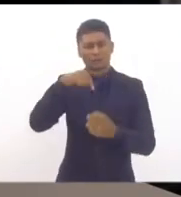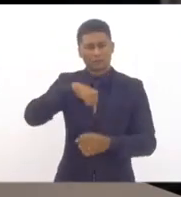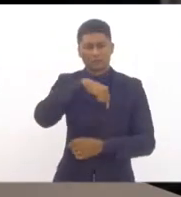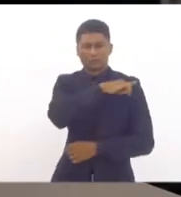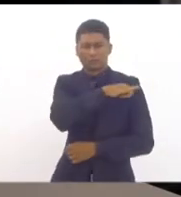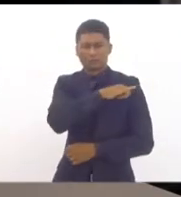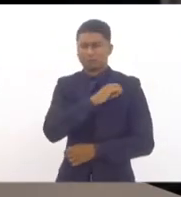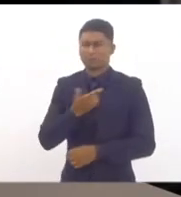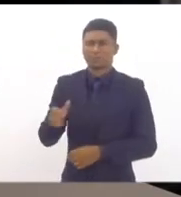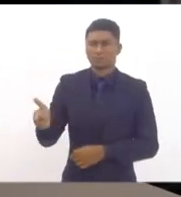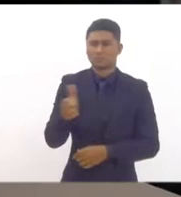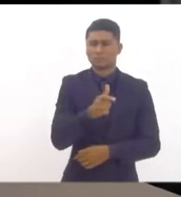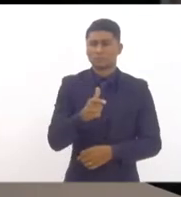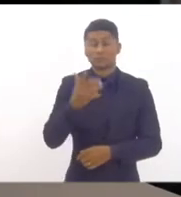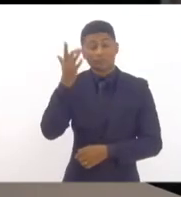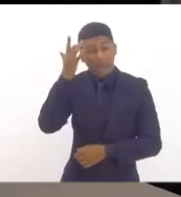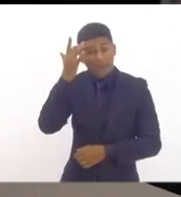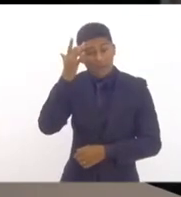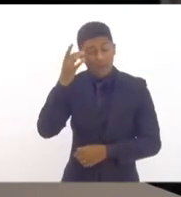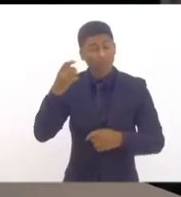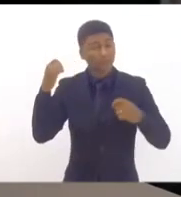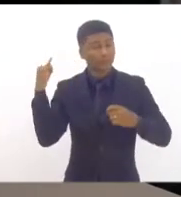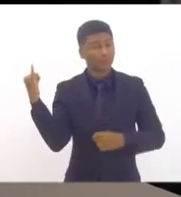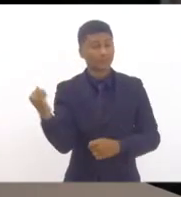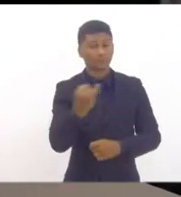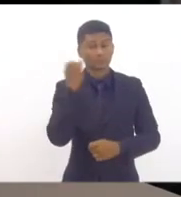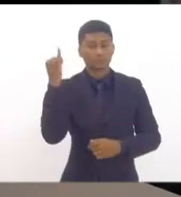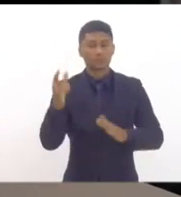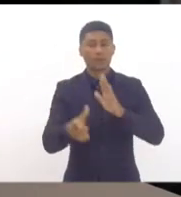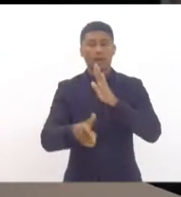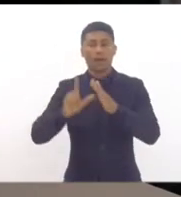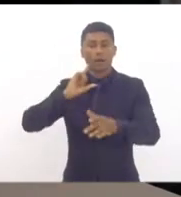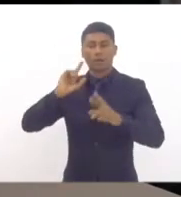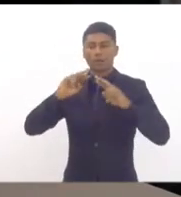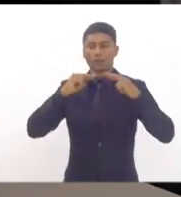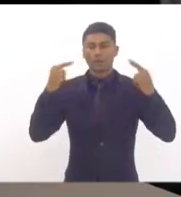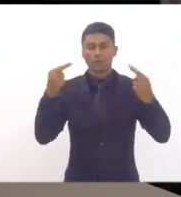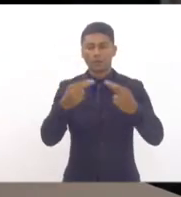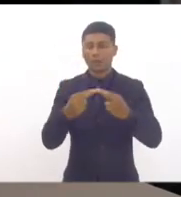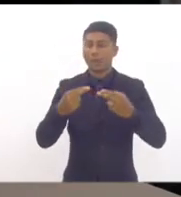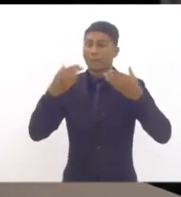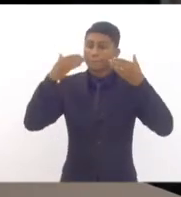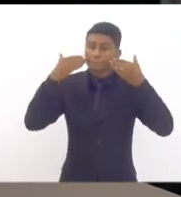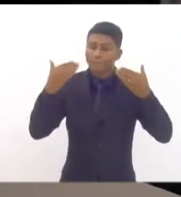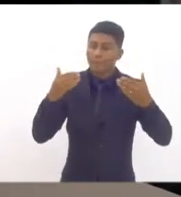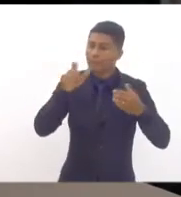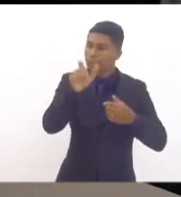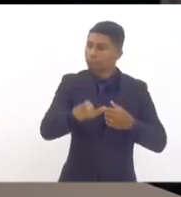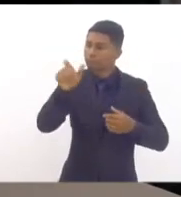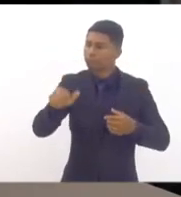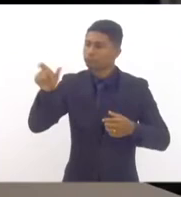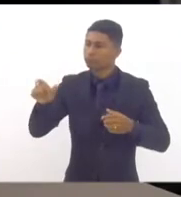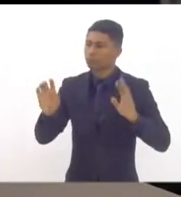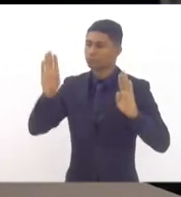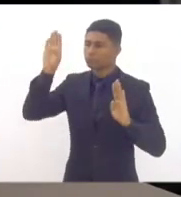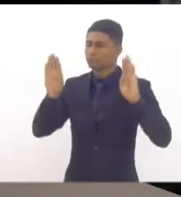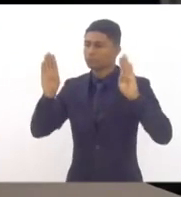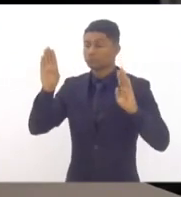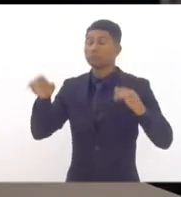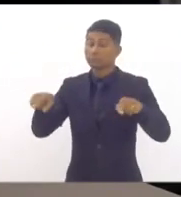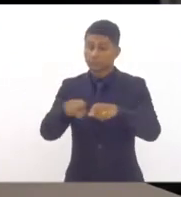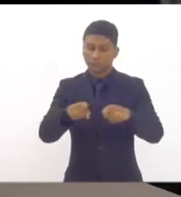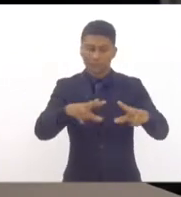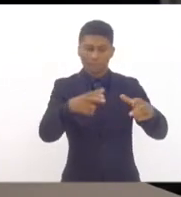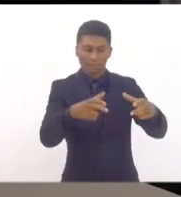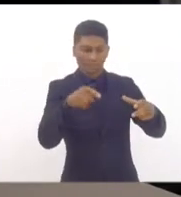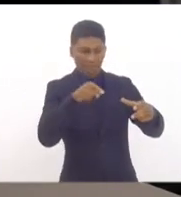de apresentação, acho que seria algo que a gente tem que colocar. E se for de interesse também dos membros do